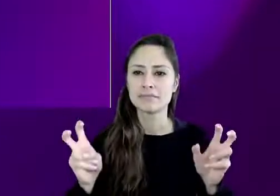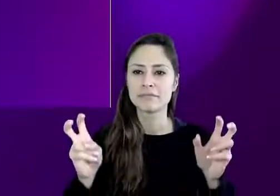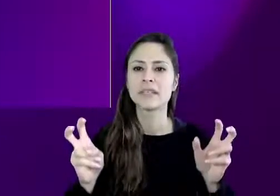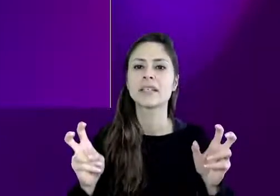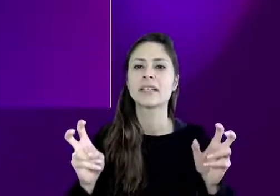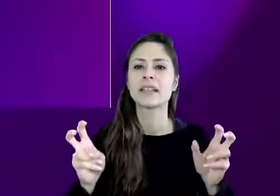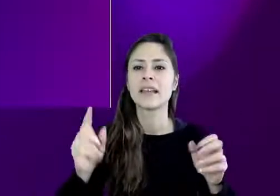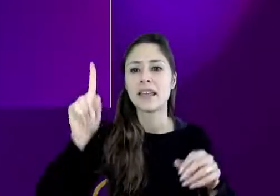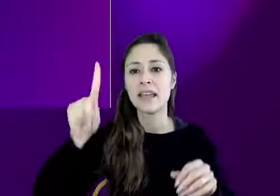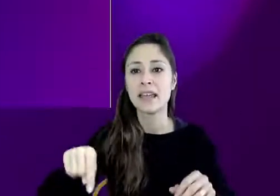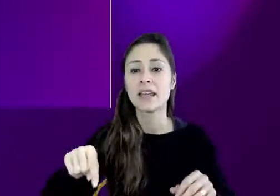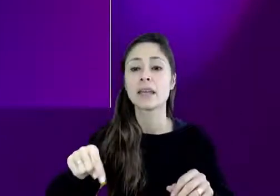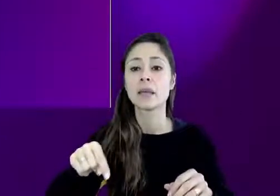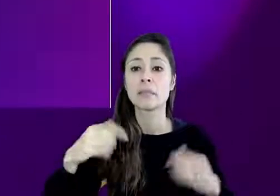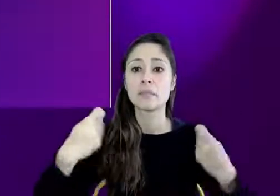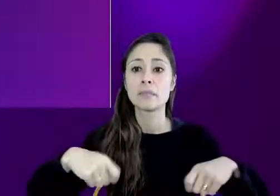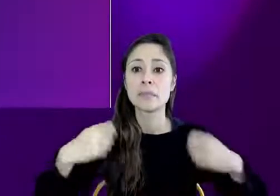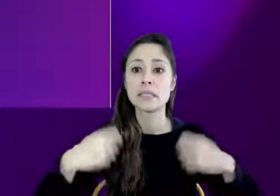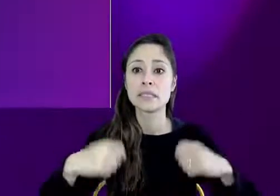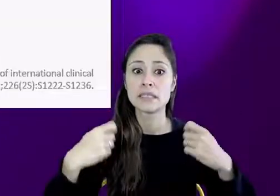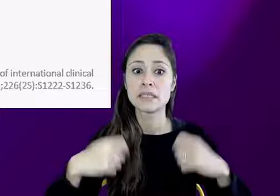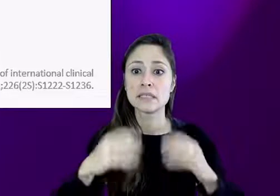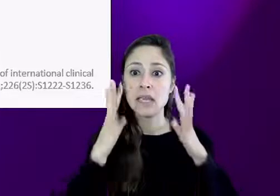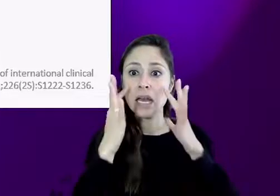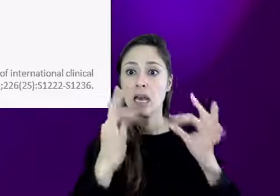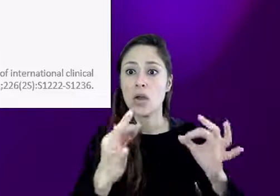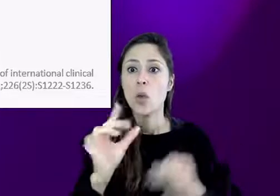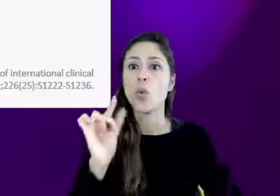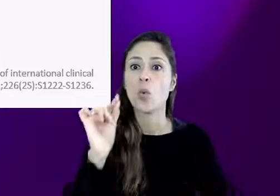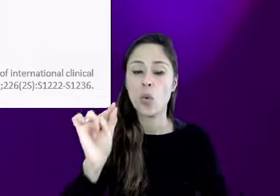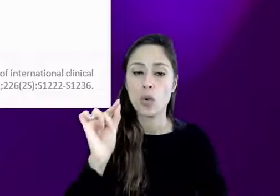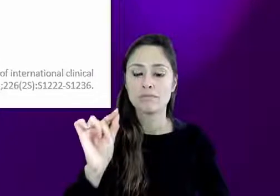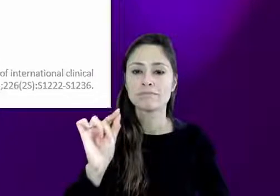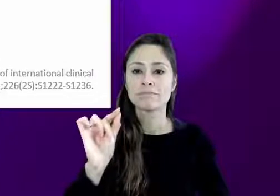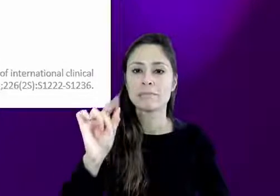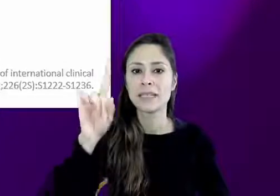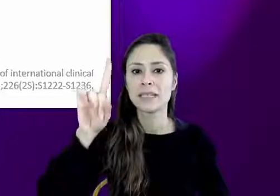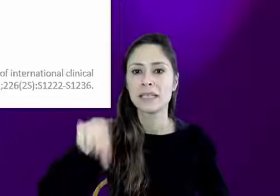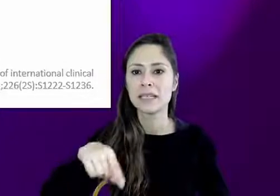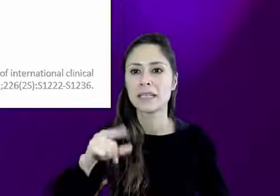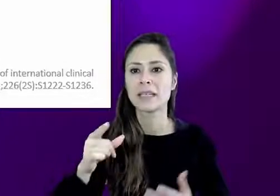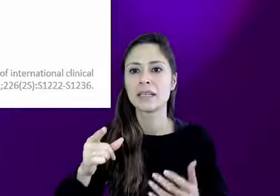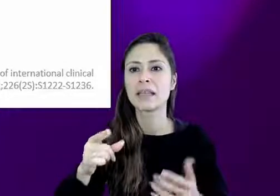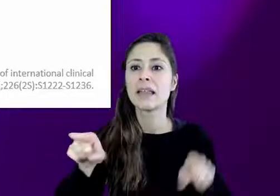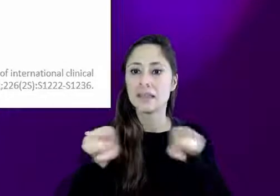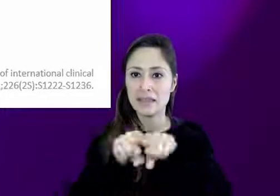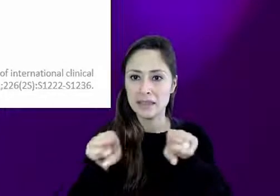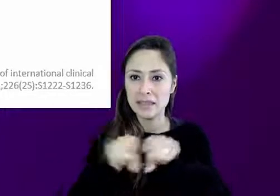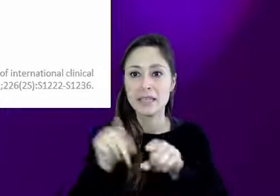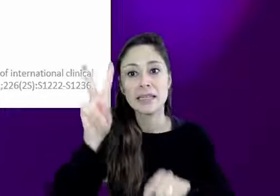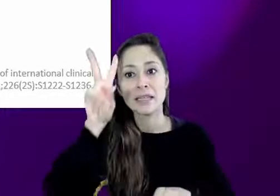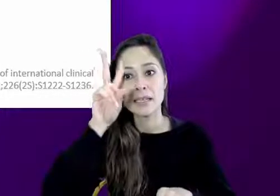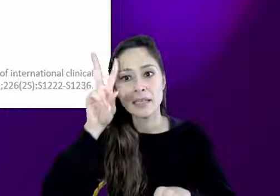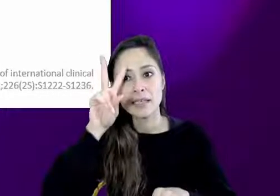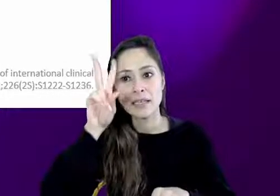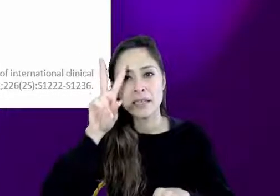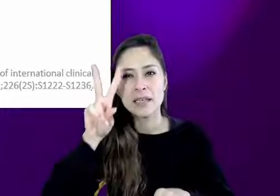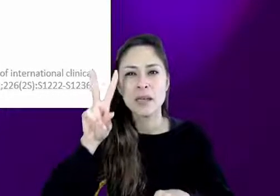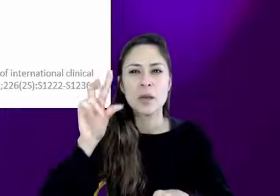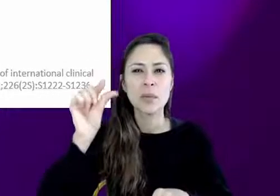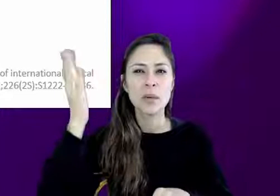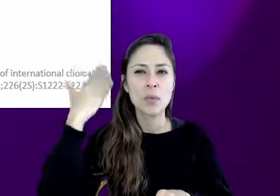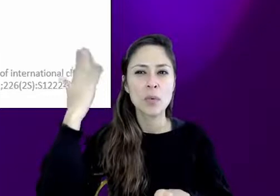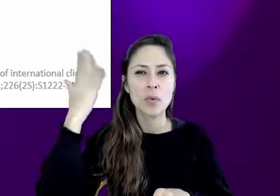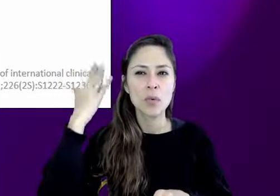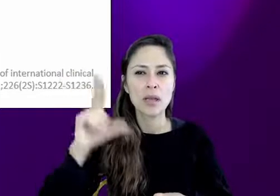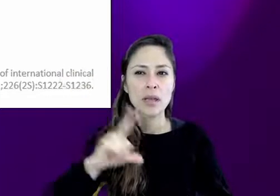falar, a gente precisa destacar que ele está também lembrado num recente artigo aqui da